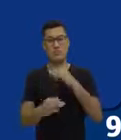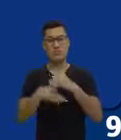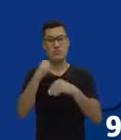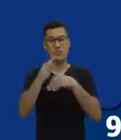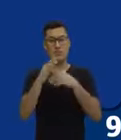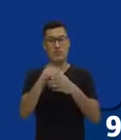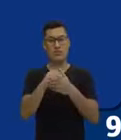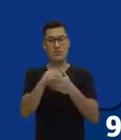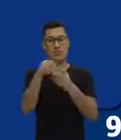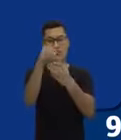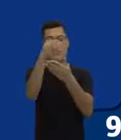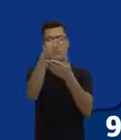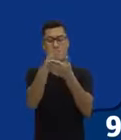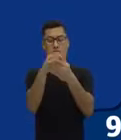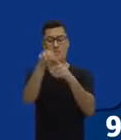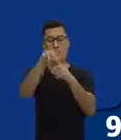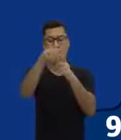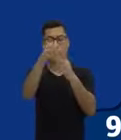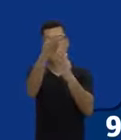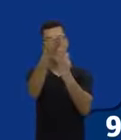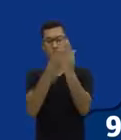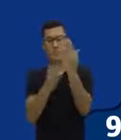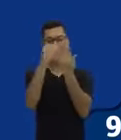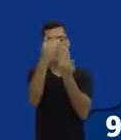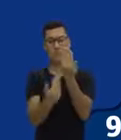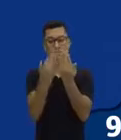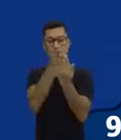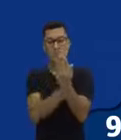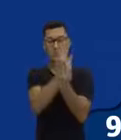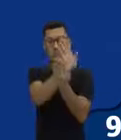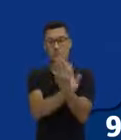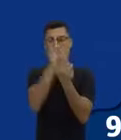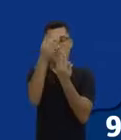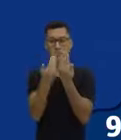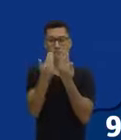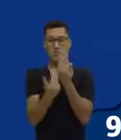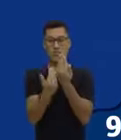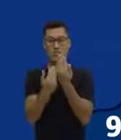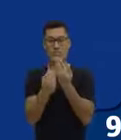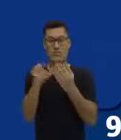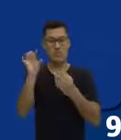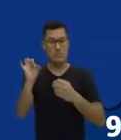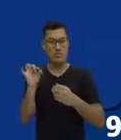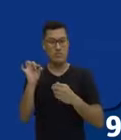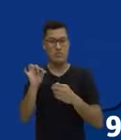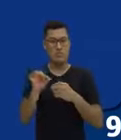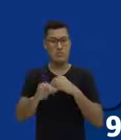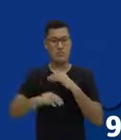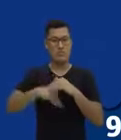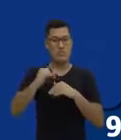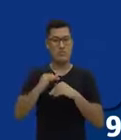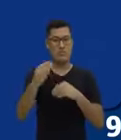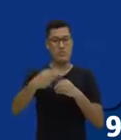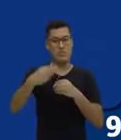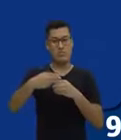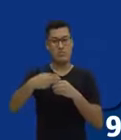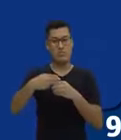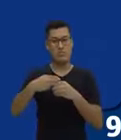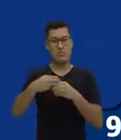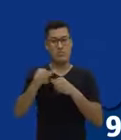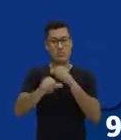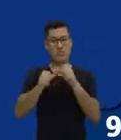produtor de um determinado município triplica cada ano. Atualmente, a produção anual é de apenas 200